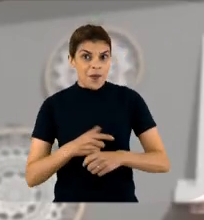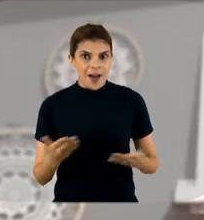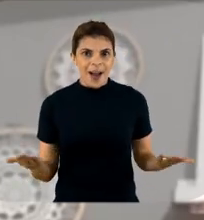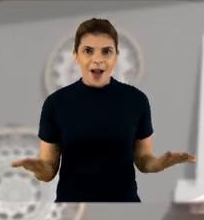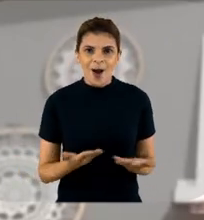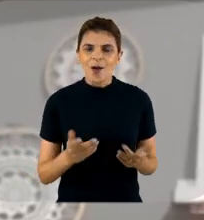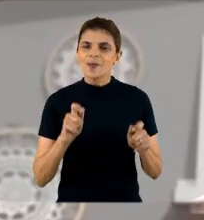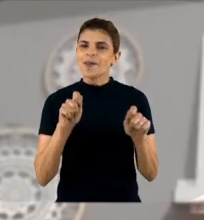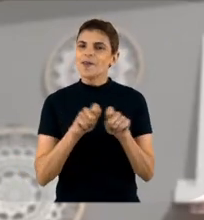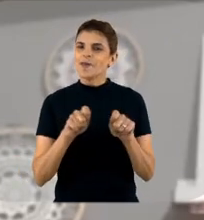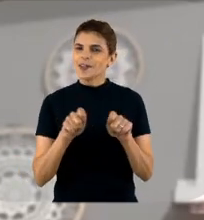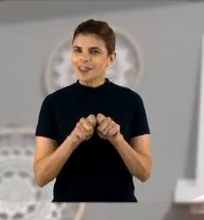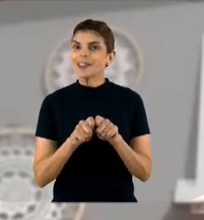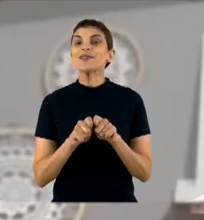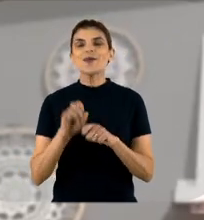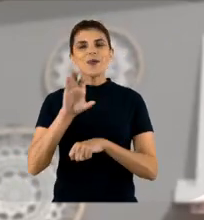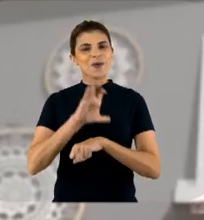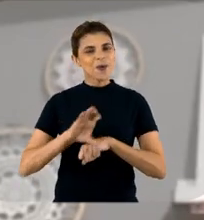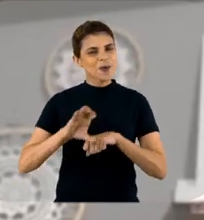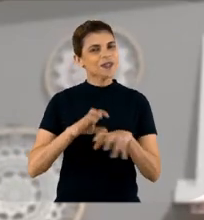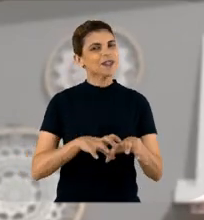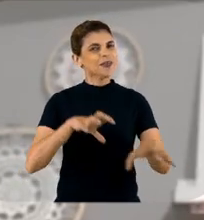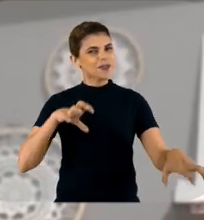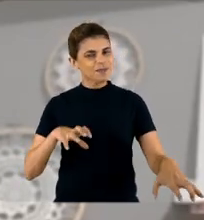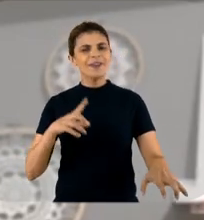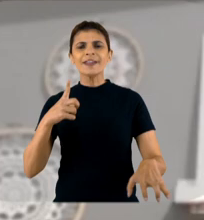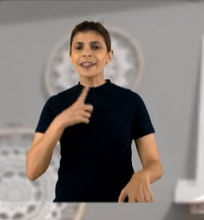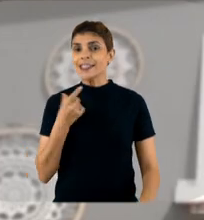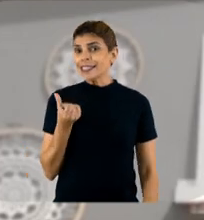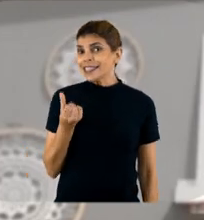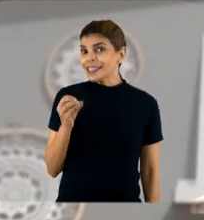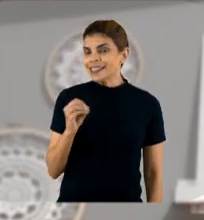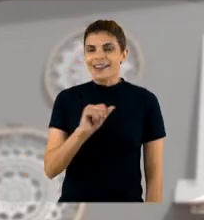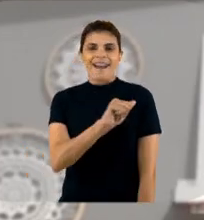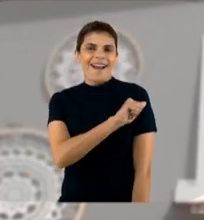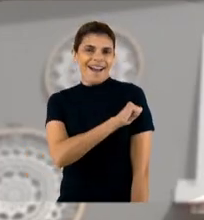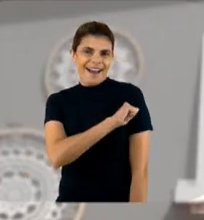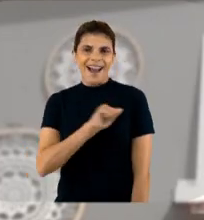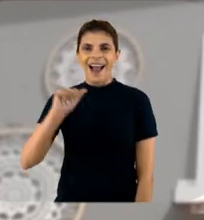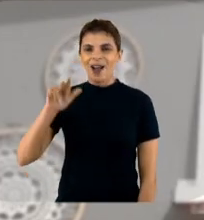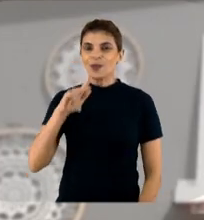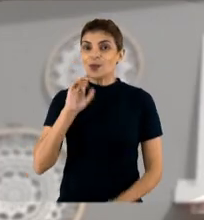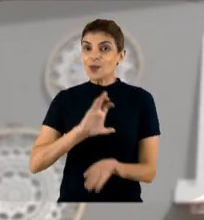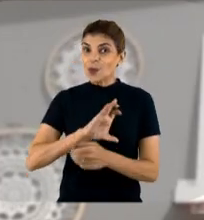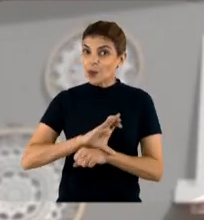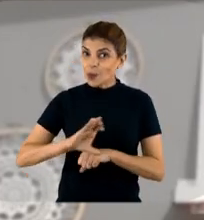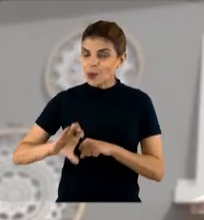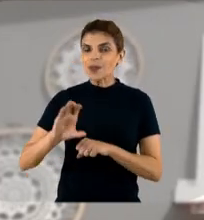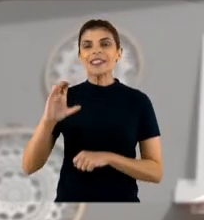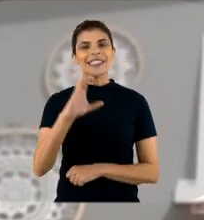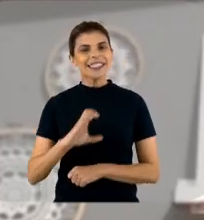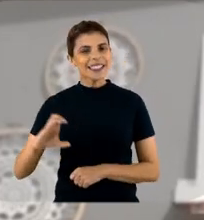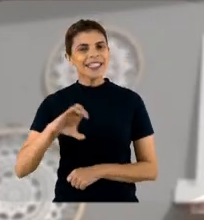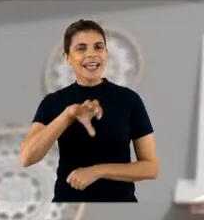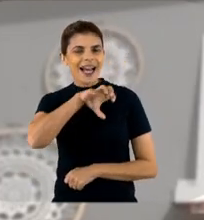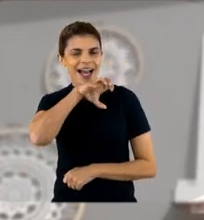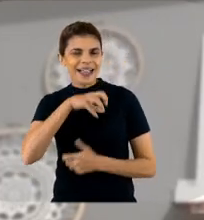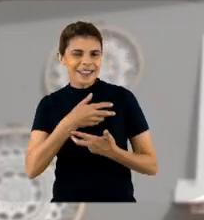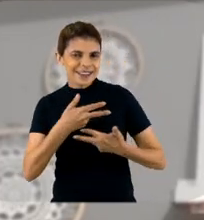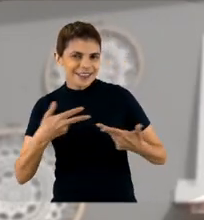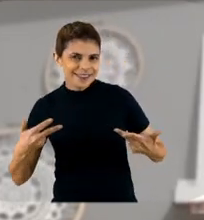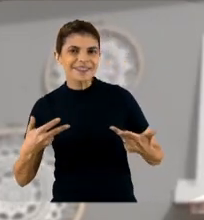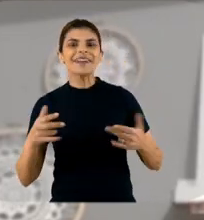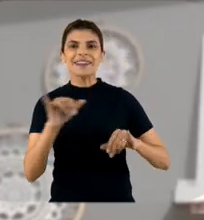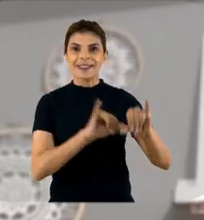exato momento, estamos realizando um deles e contamos com 60 alunos no curso de Iniciação à Ciência em Animais